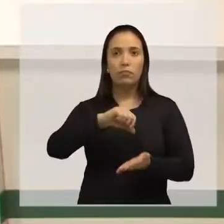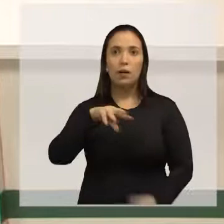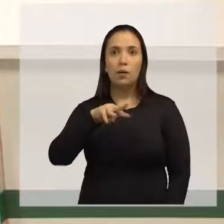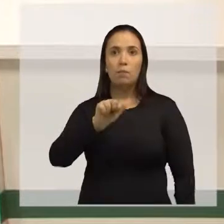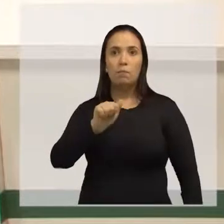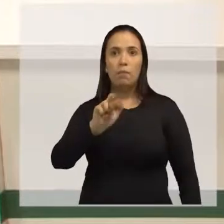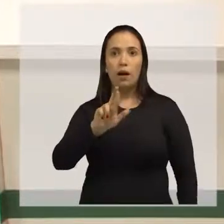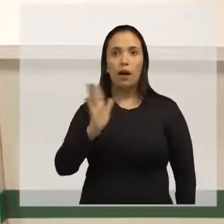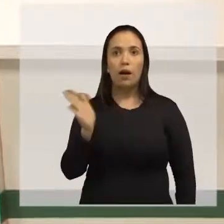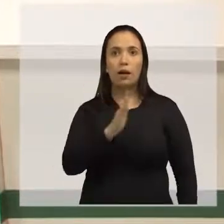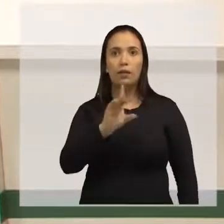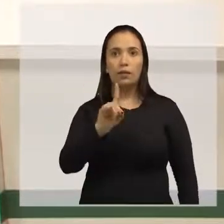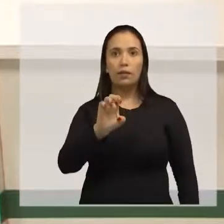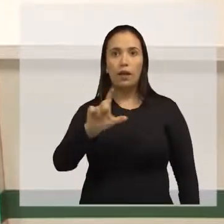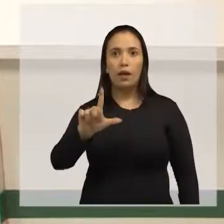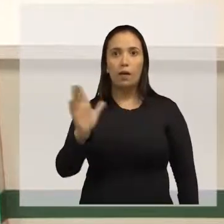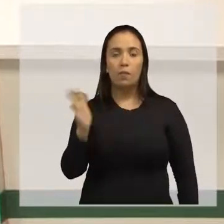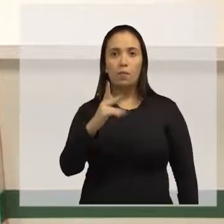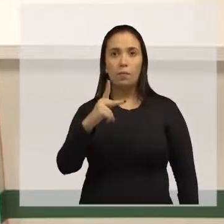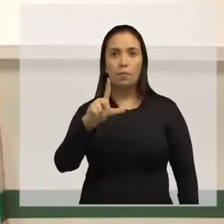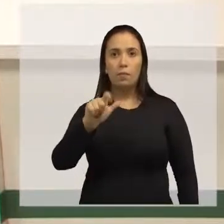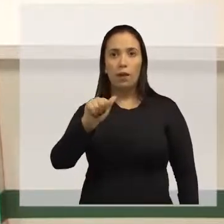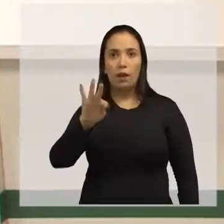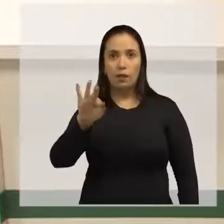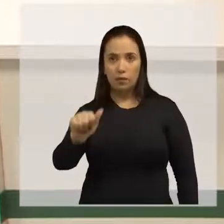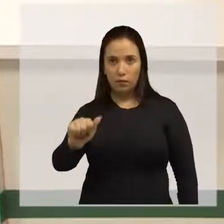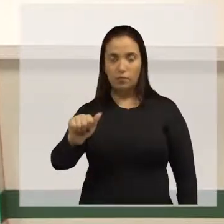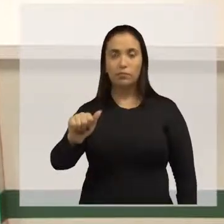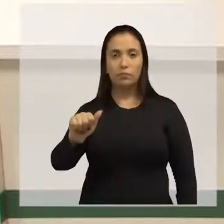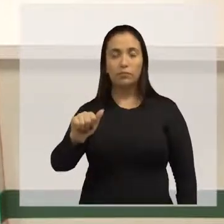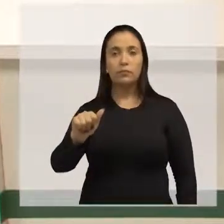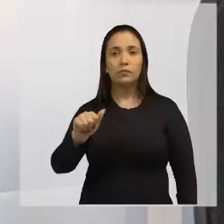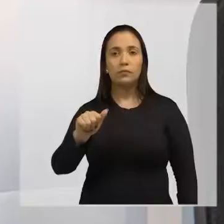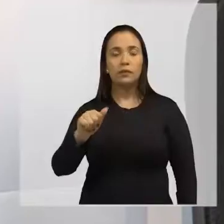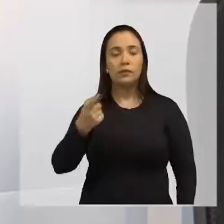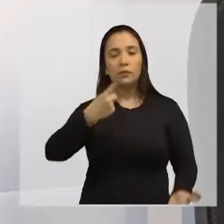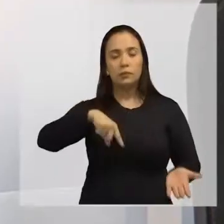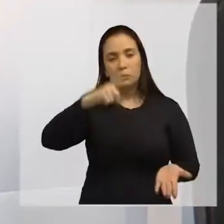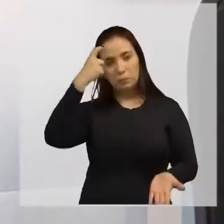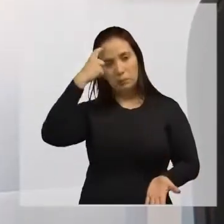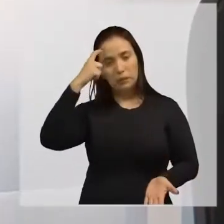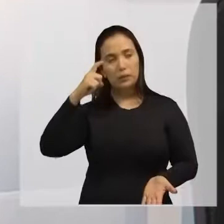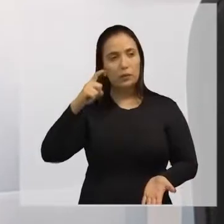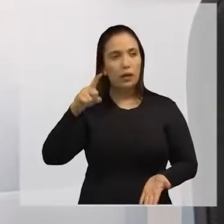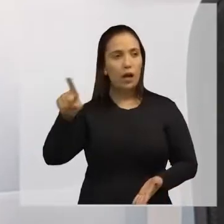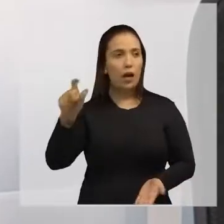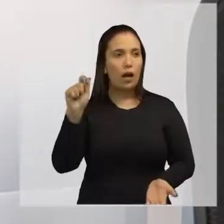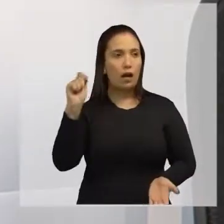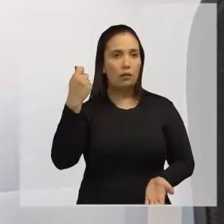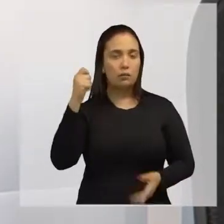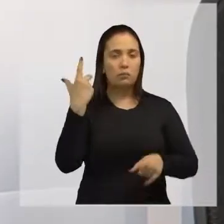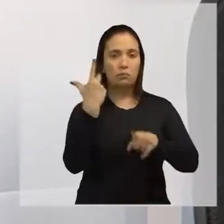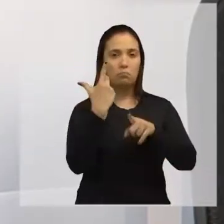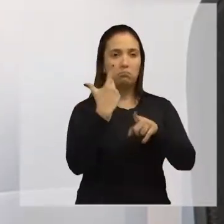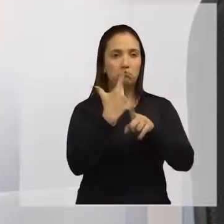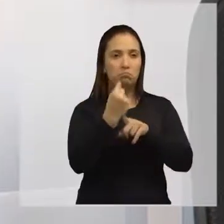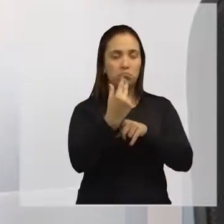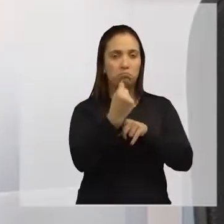né, Luiz? E o interessante, como a gente não acreditava que a Argentina ia aplicar uma goleada sobre o Peru.